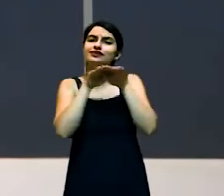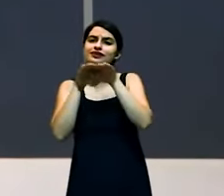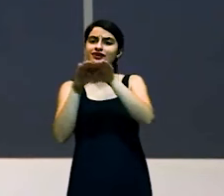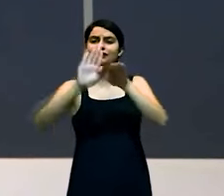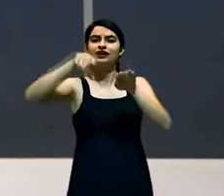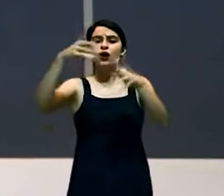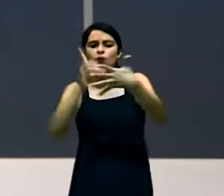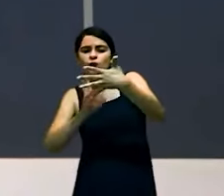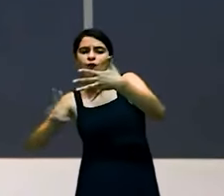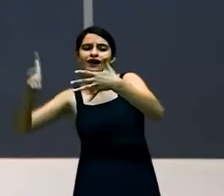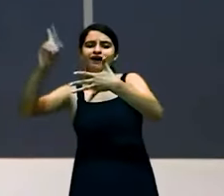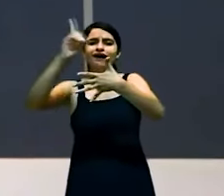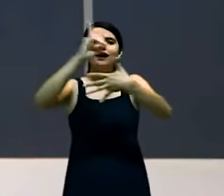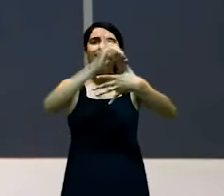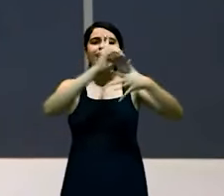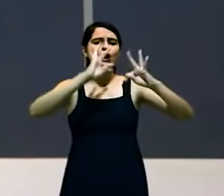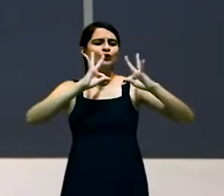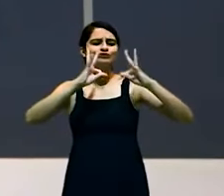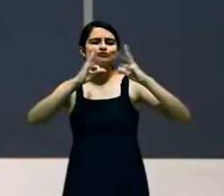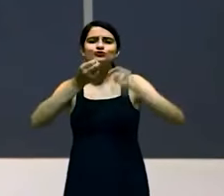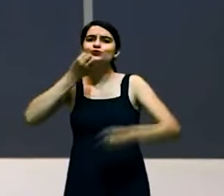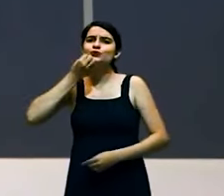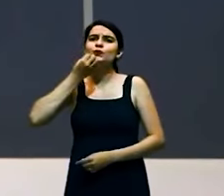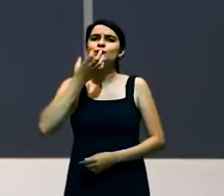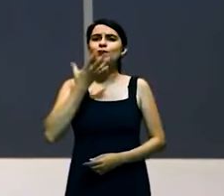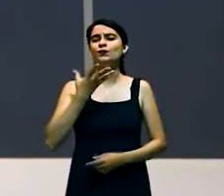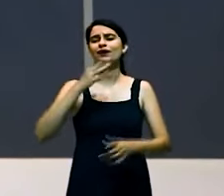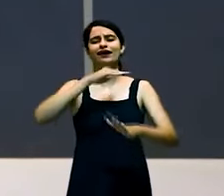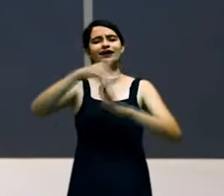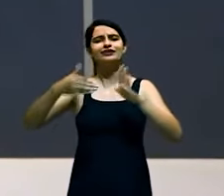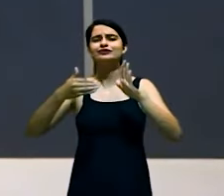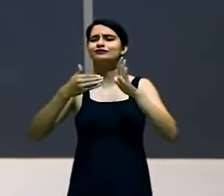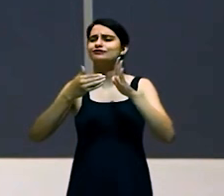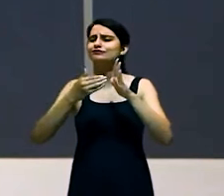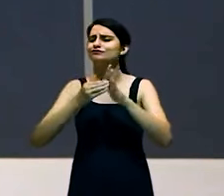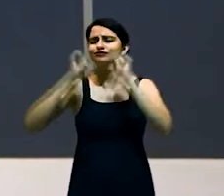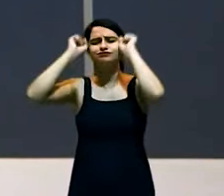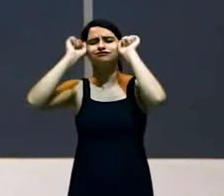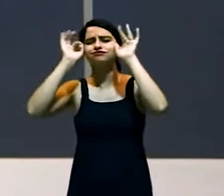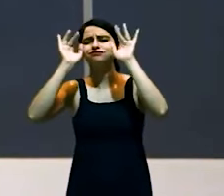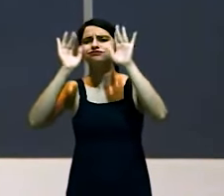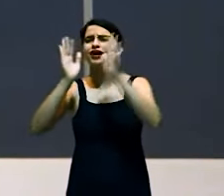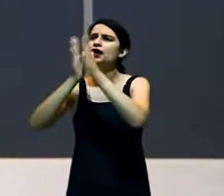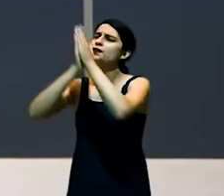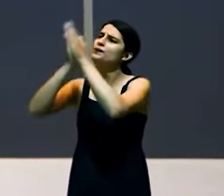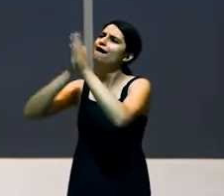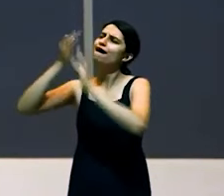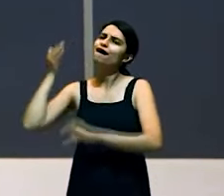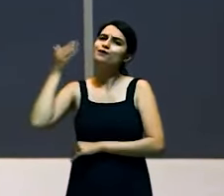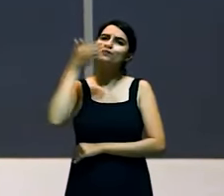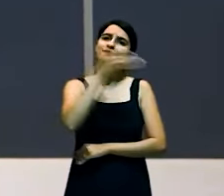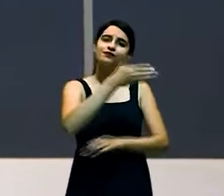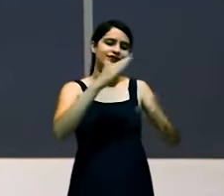muda. Jesus, visita, Pai, a nossa casa. Lá o Senhor é